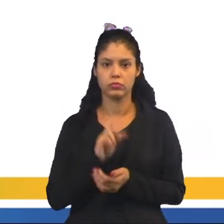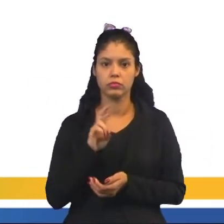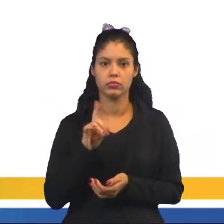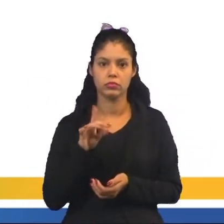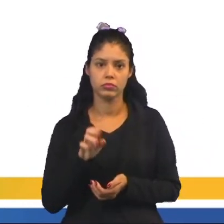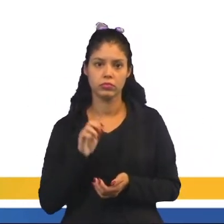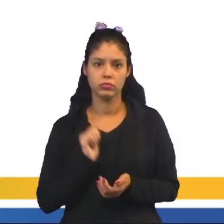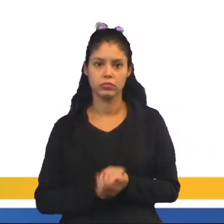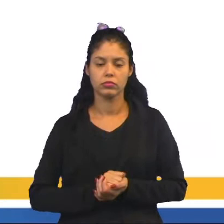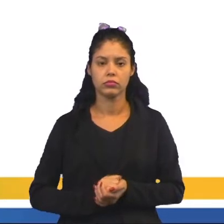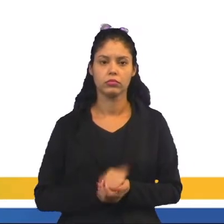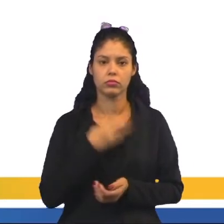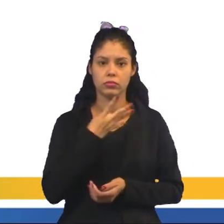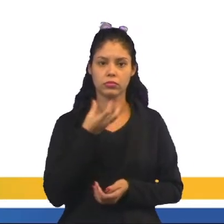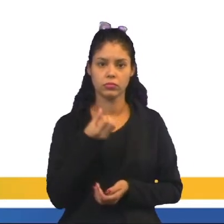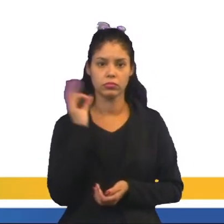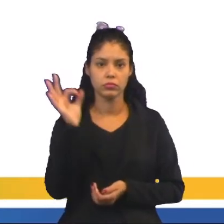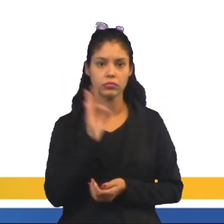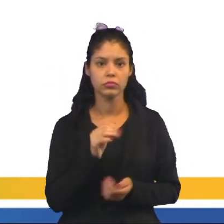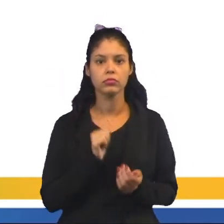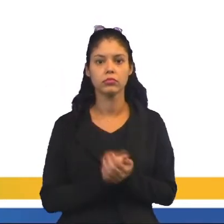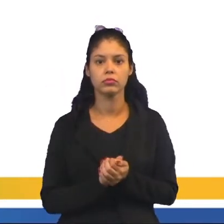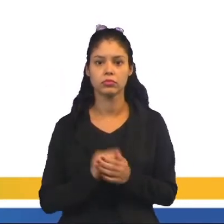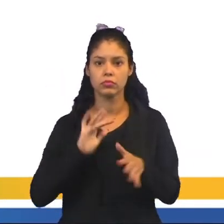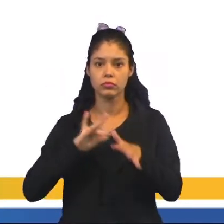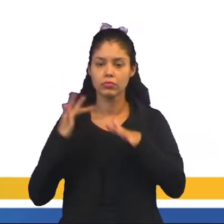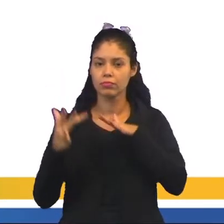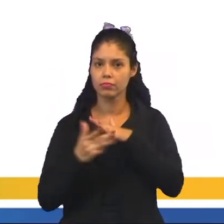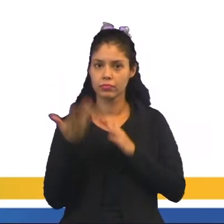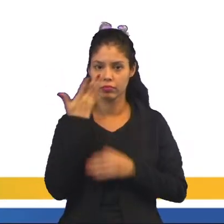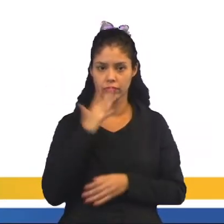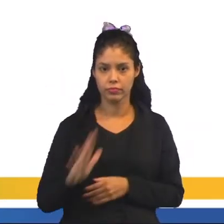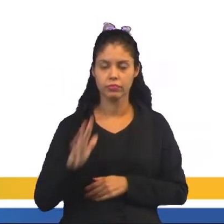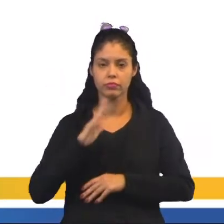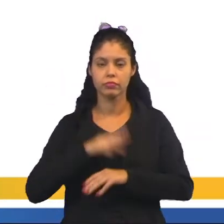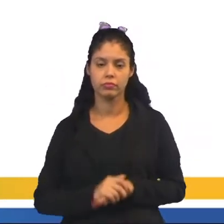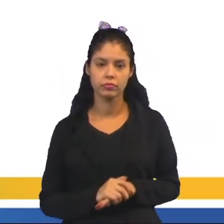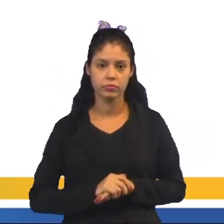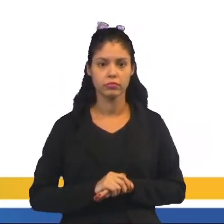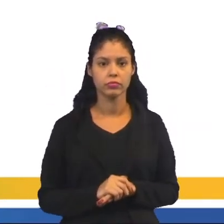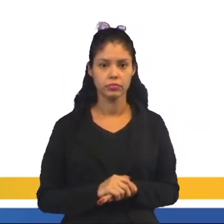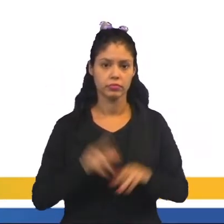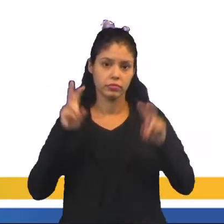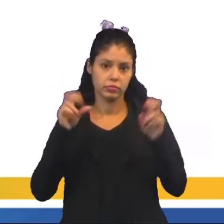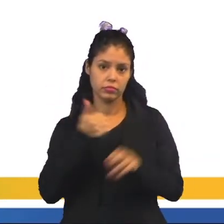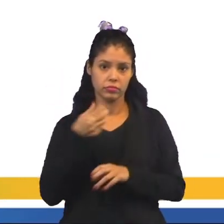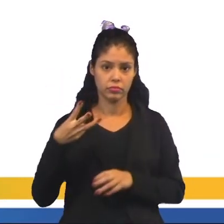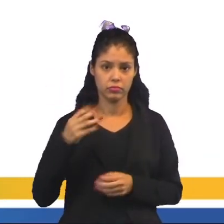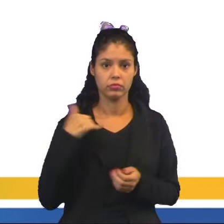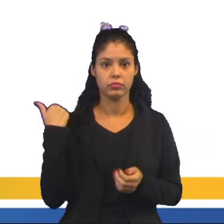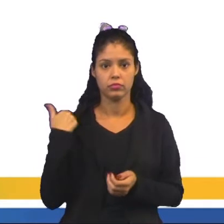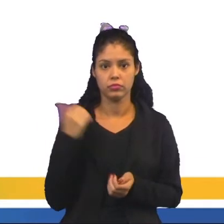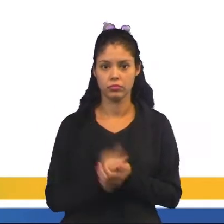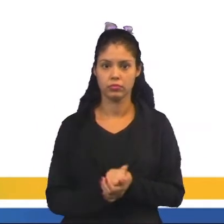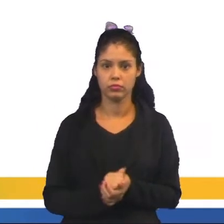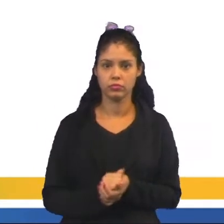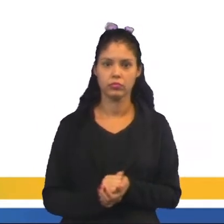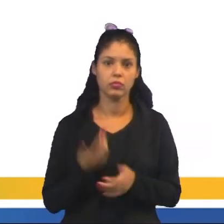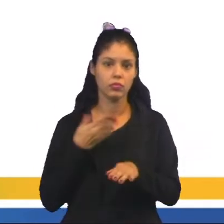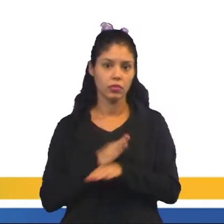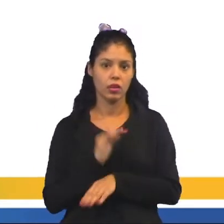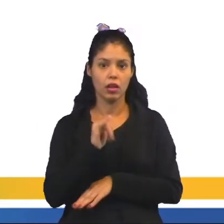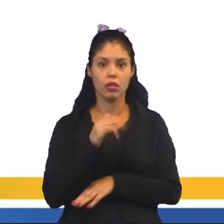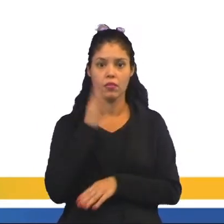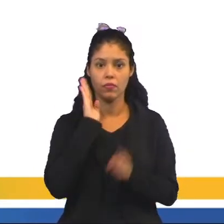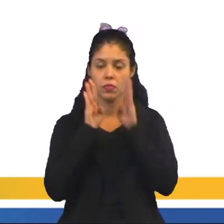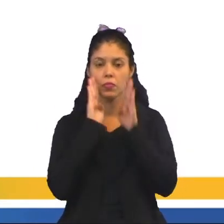rede. 46% estão em redes sociais infantis. Teoricamente, 13 anos é a idade mínima para entrar no